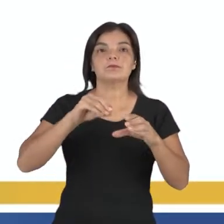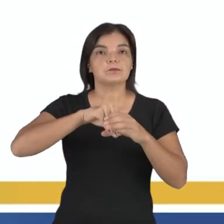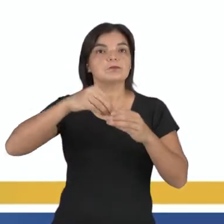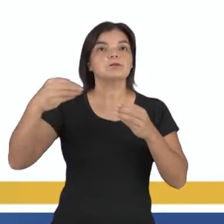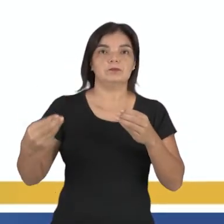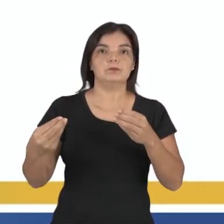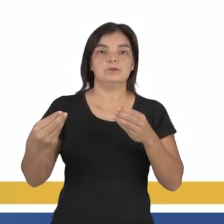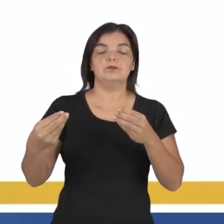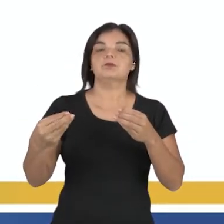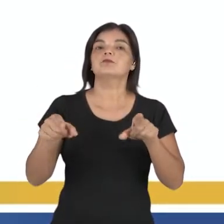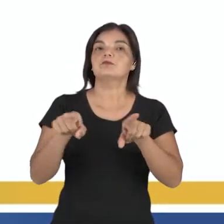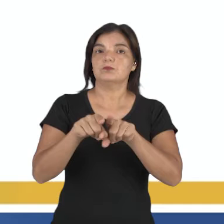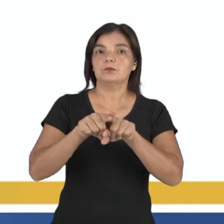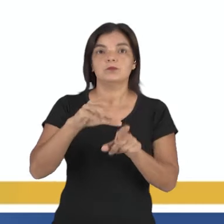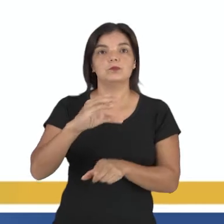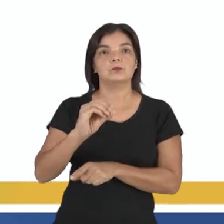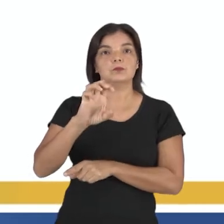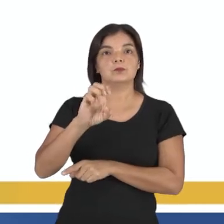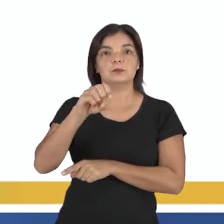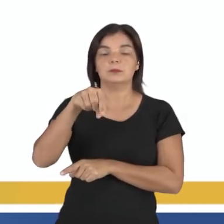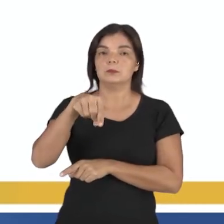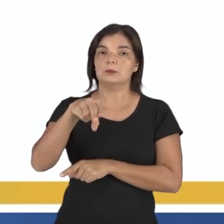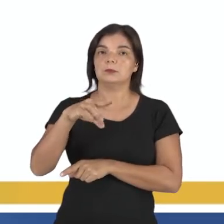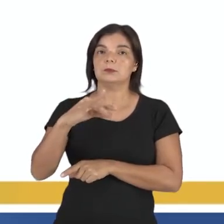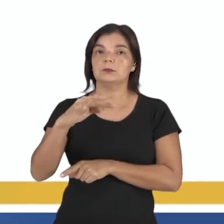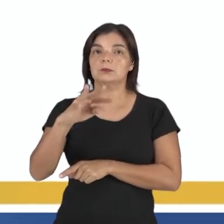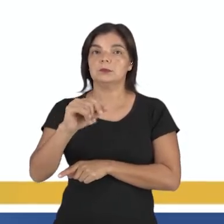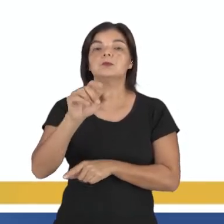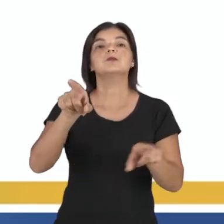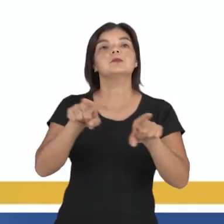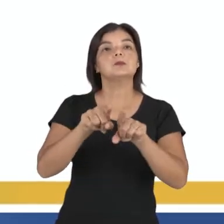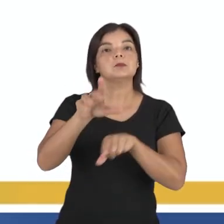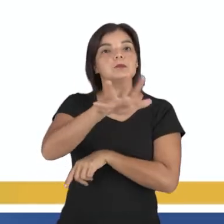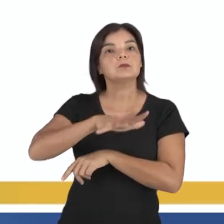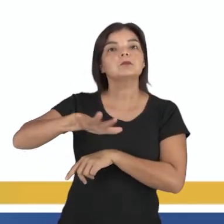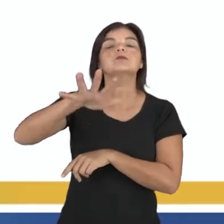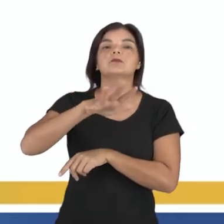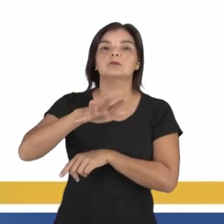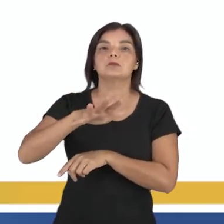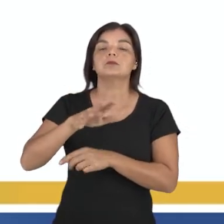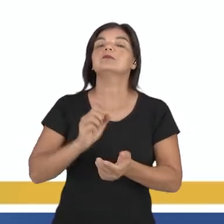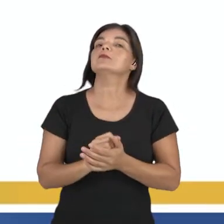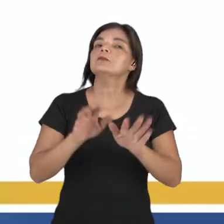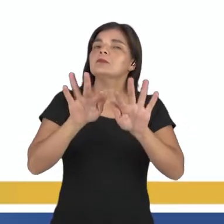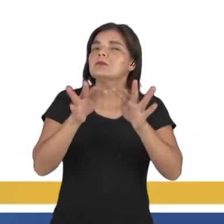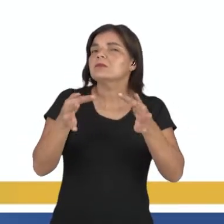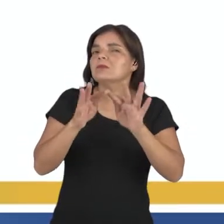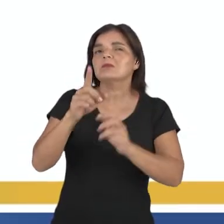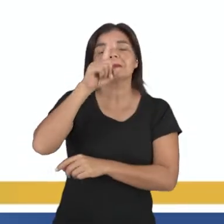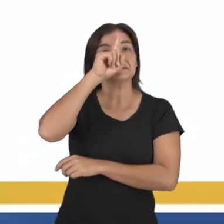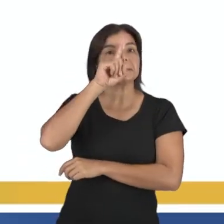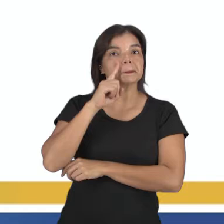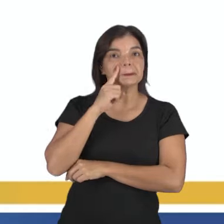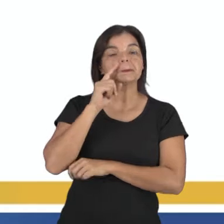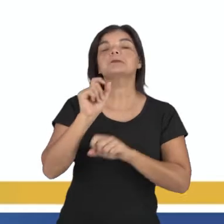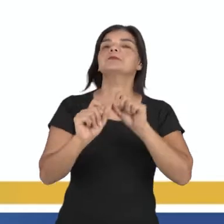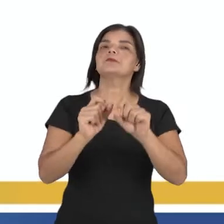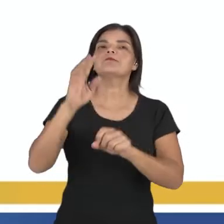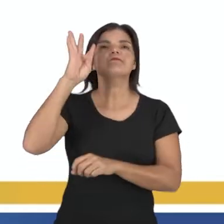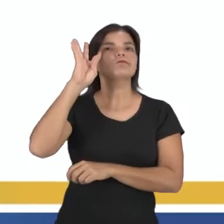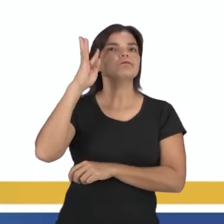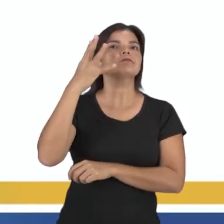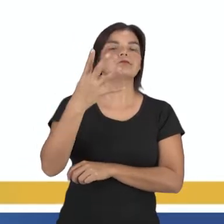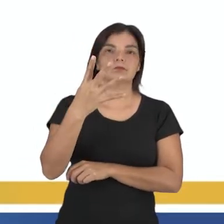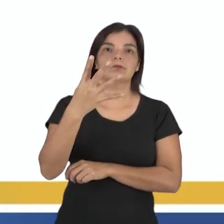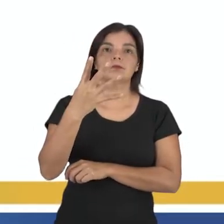exteriores, coercitivos e generalizados. Simplesmente, Émile Durkheim, ele